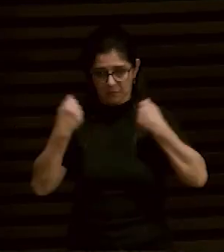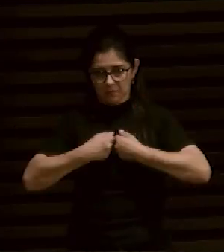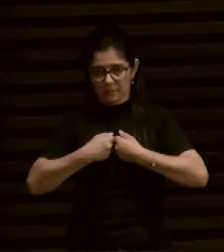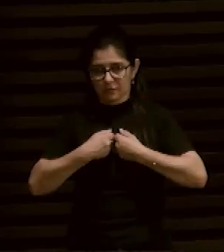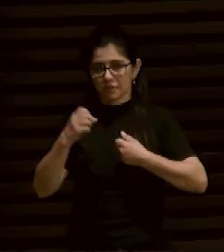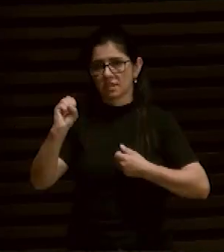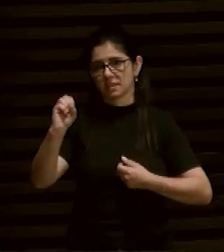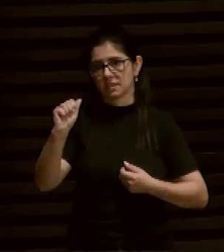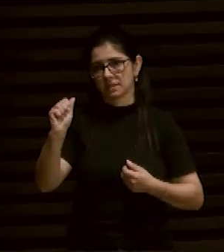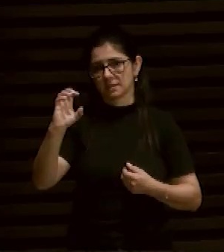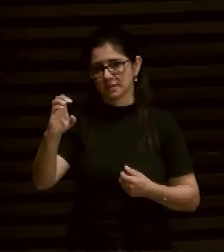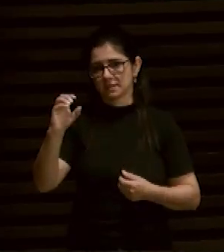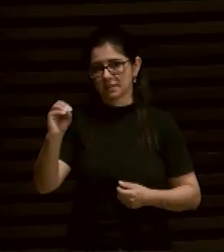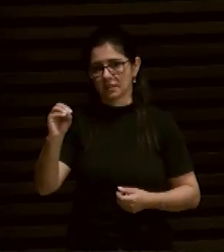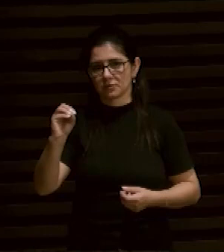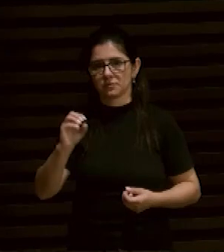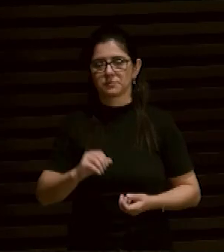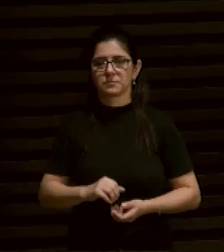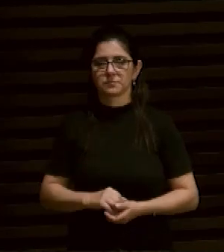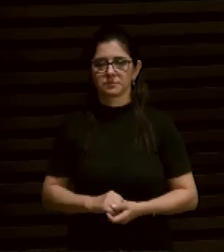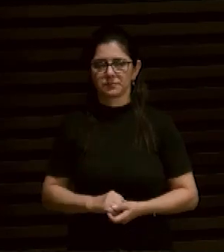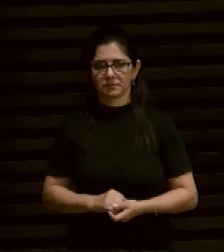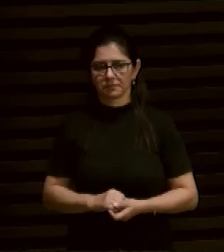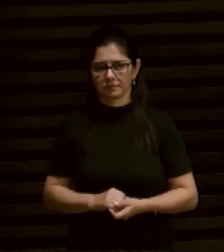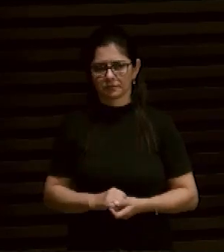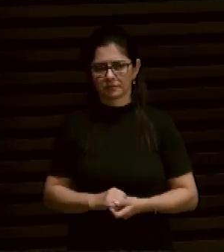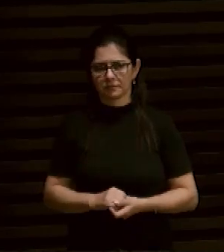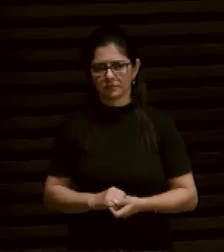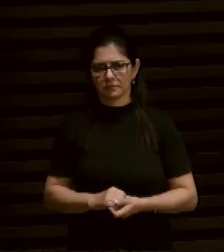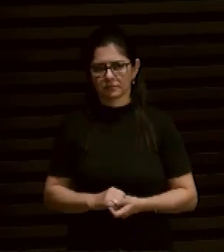texto diz que não houve outro rei tão abominável quanto Acabe.